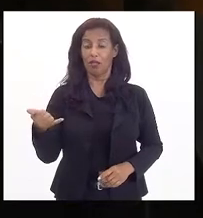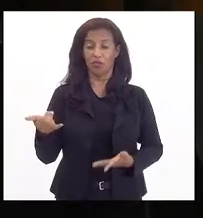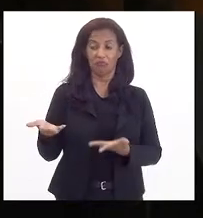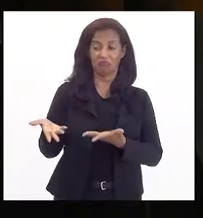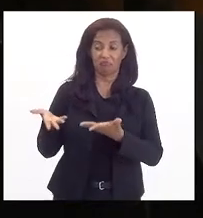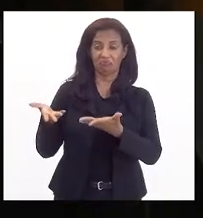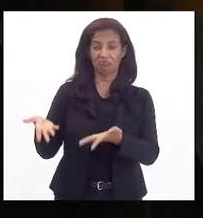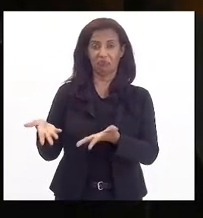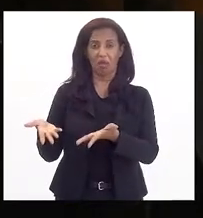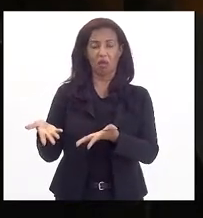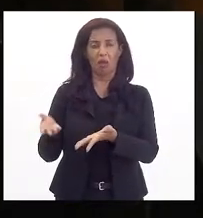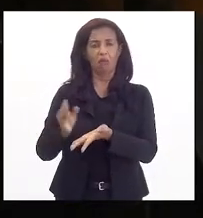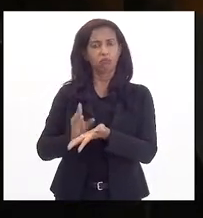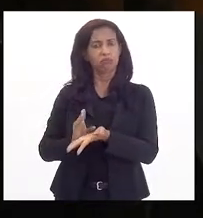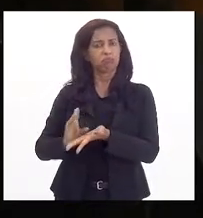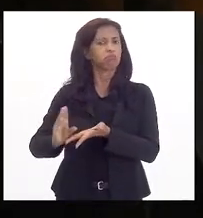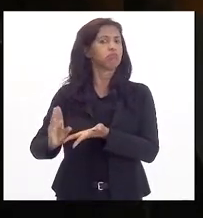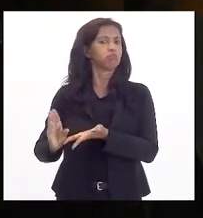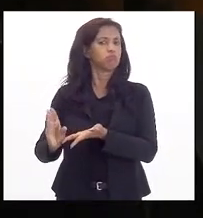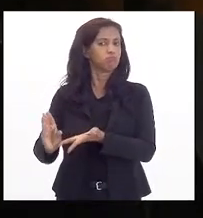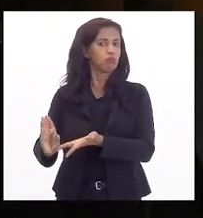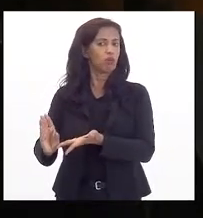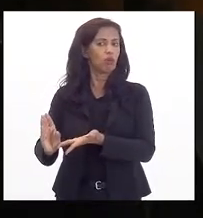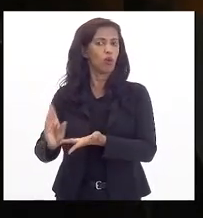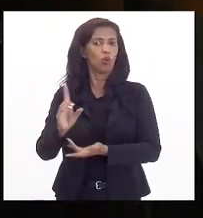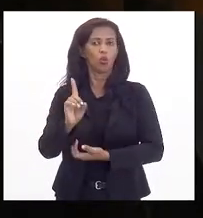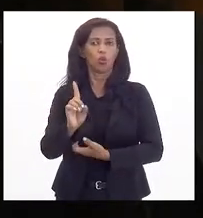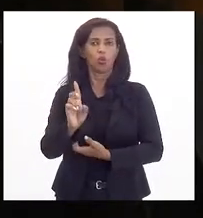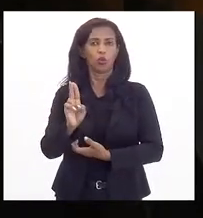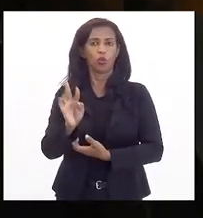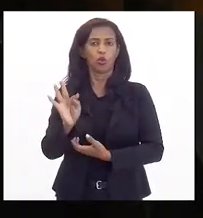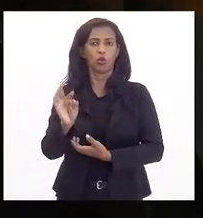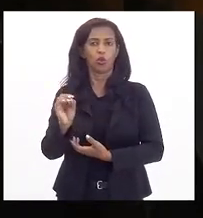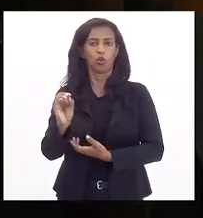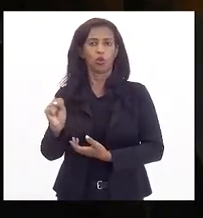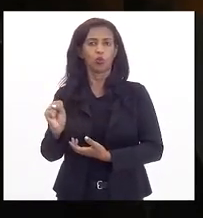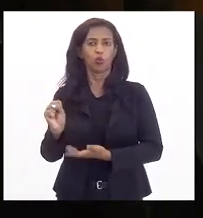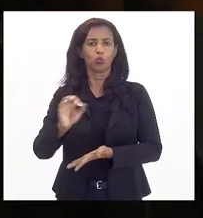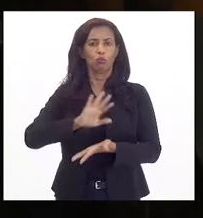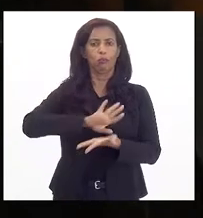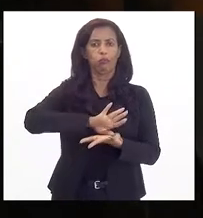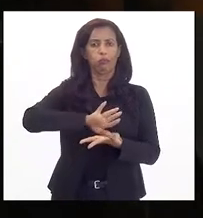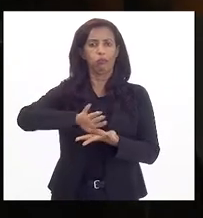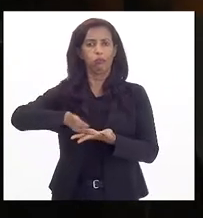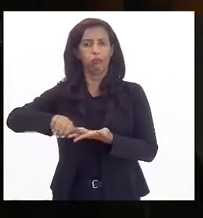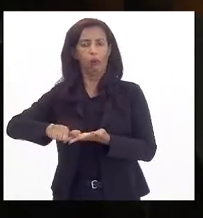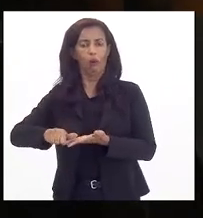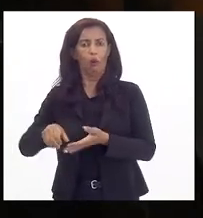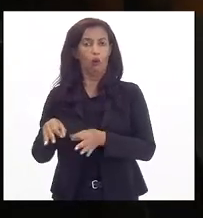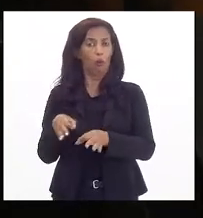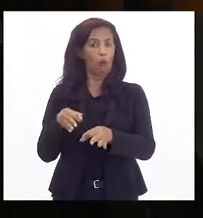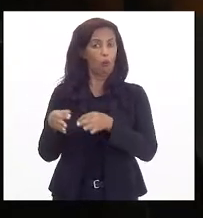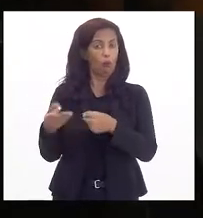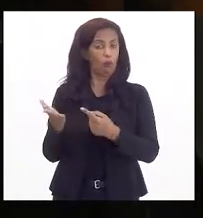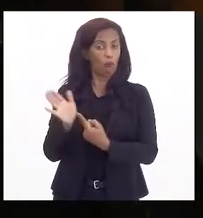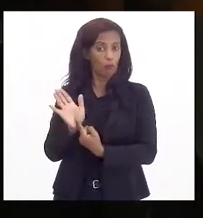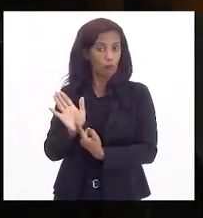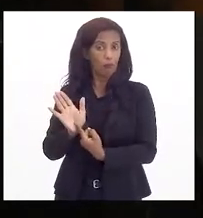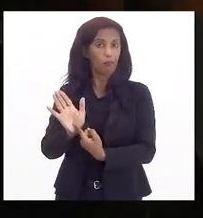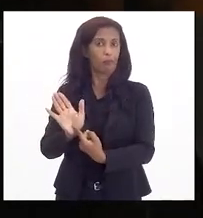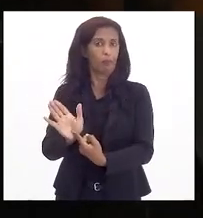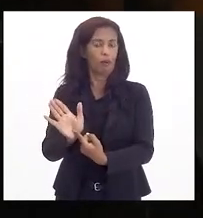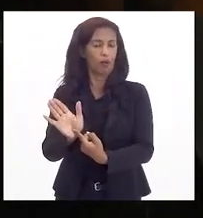para abastecer os dutos da corrupção, conforme depostrados